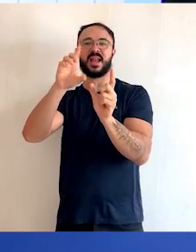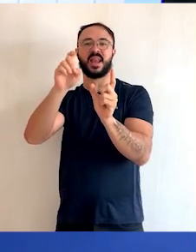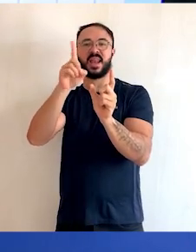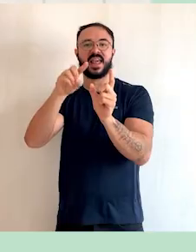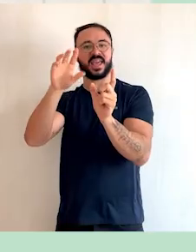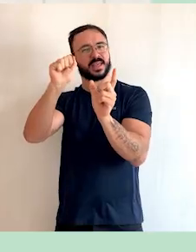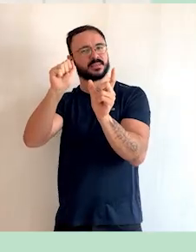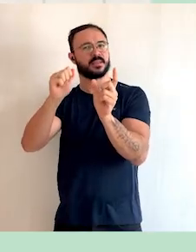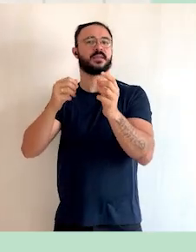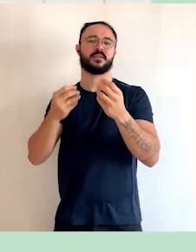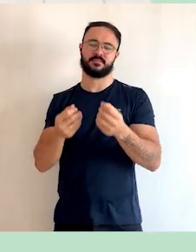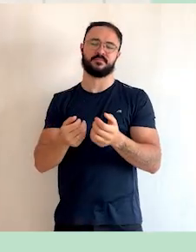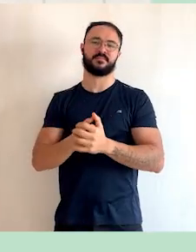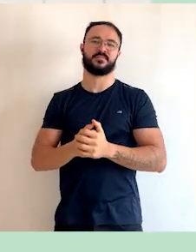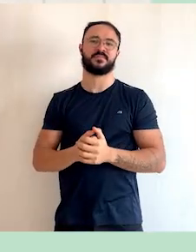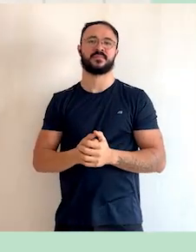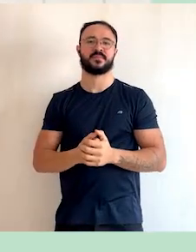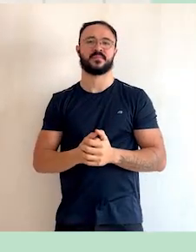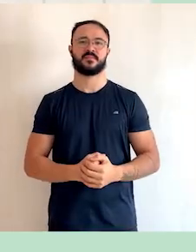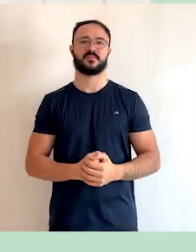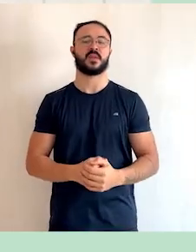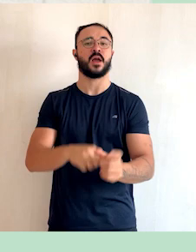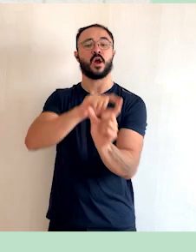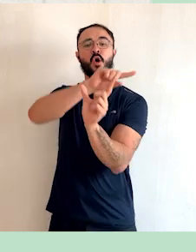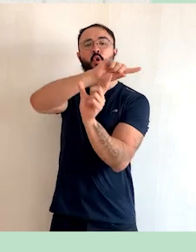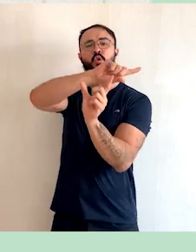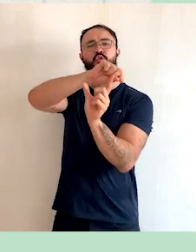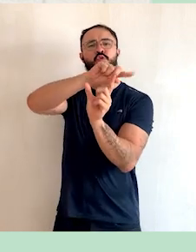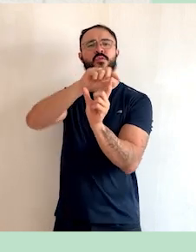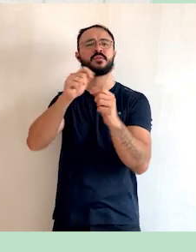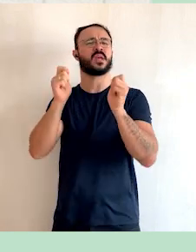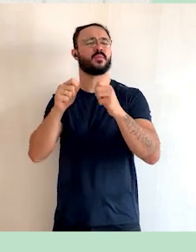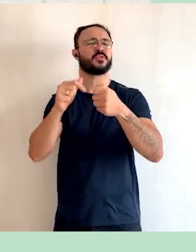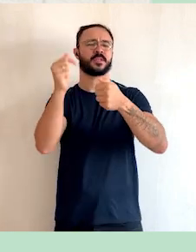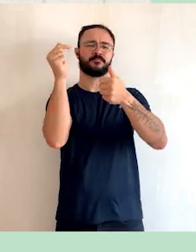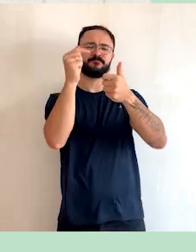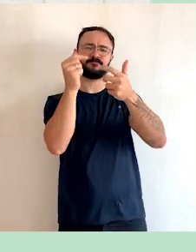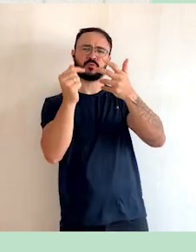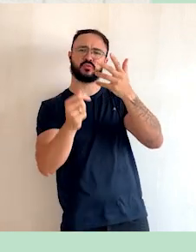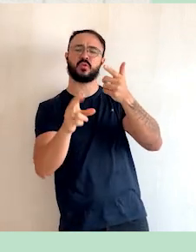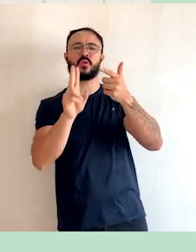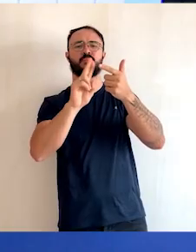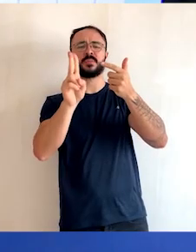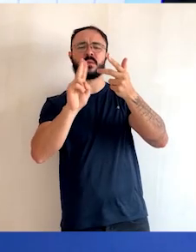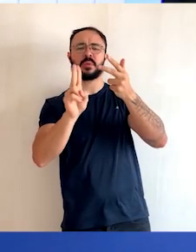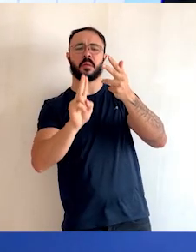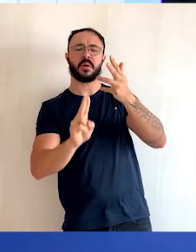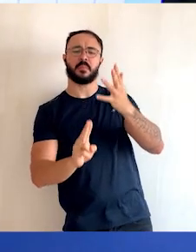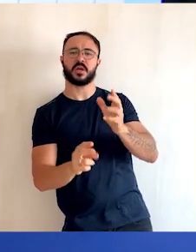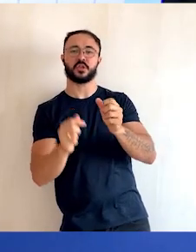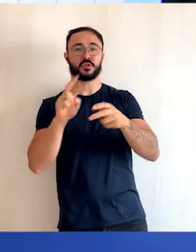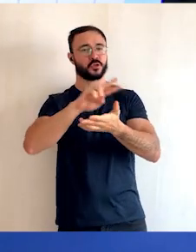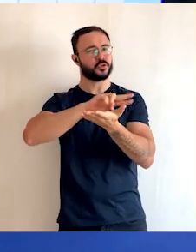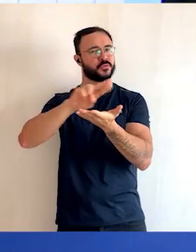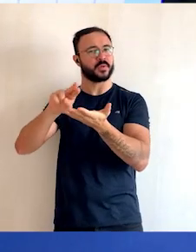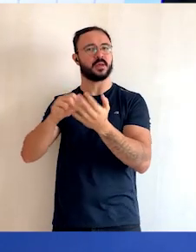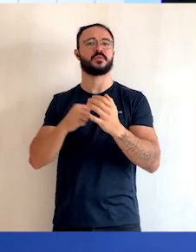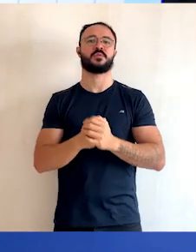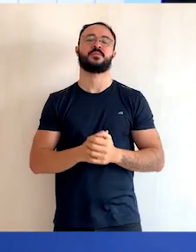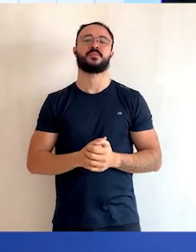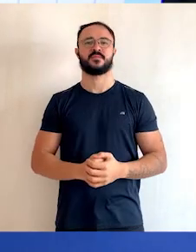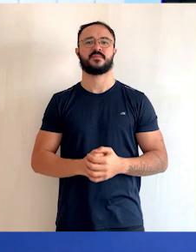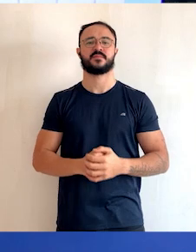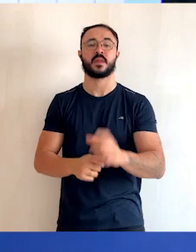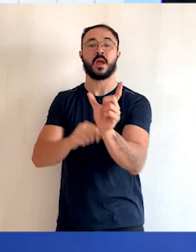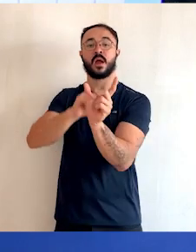sufixo esa. Os sufixos podem ser verbais, nominais ou adverbiais. Os sufixos